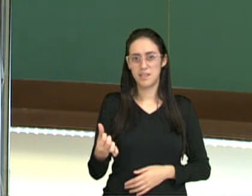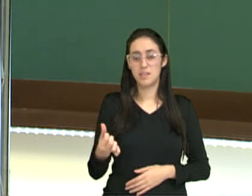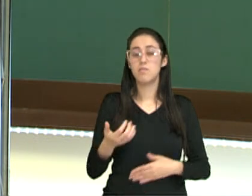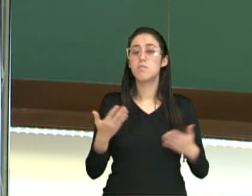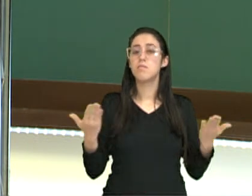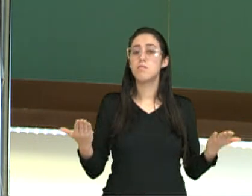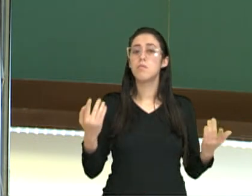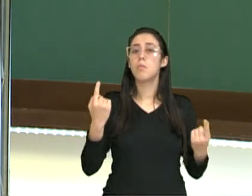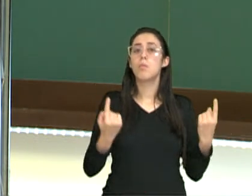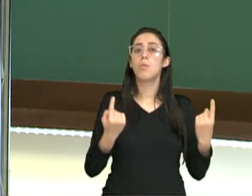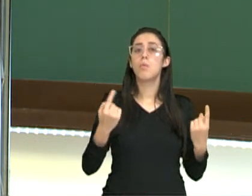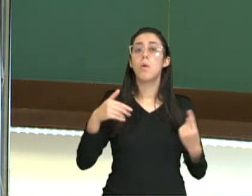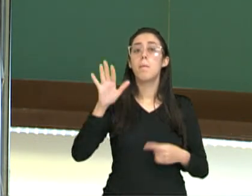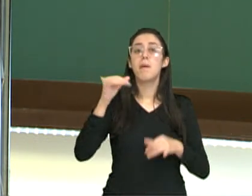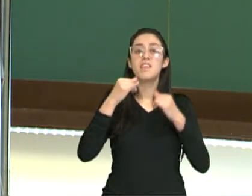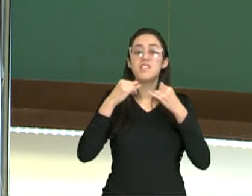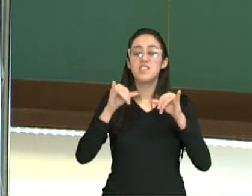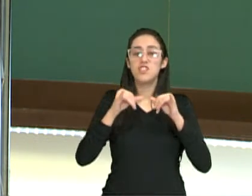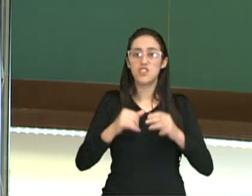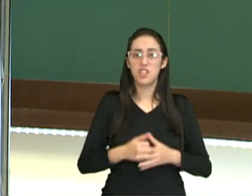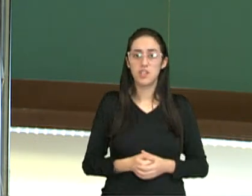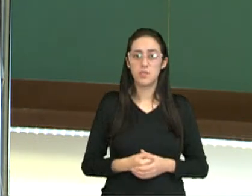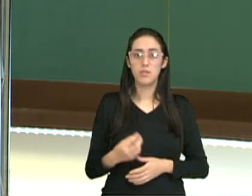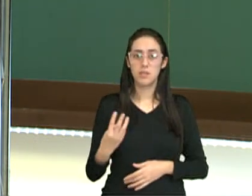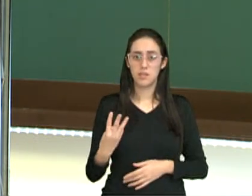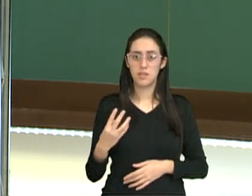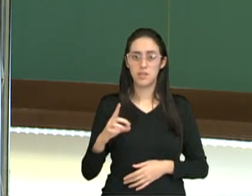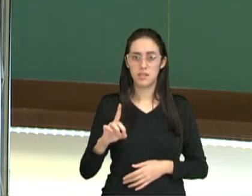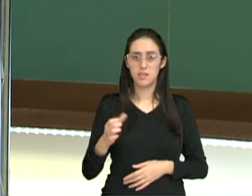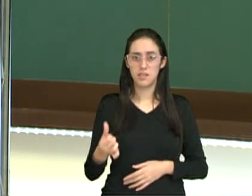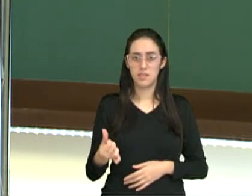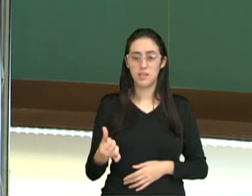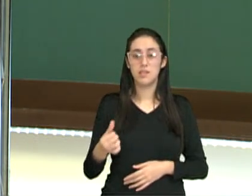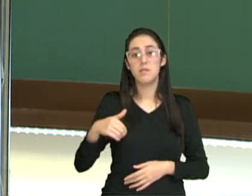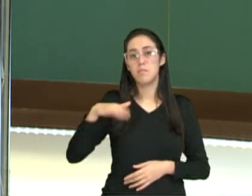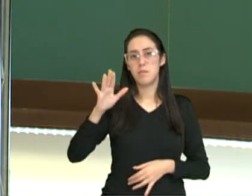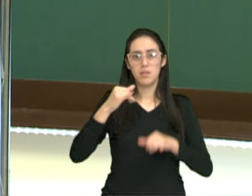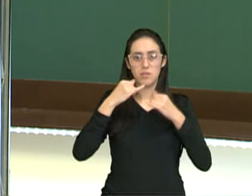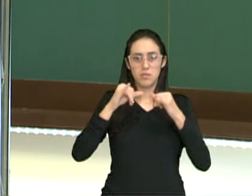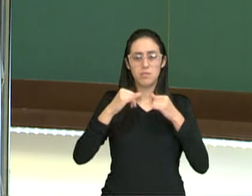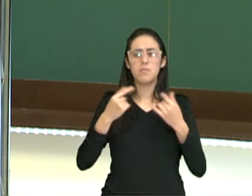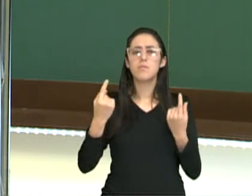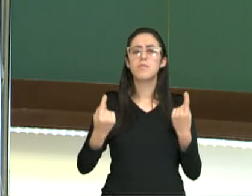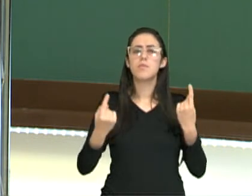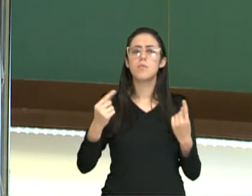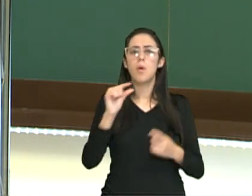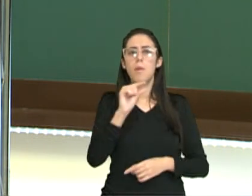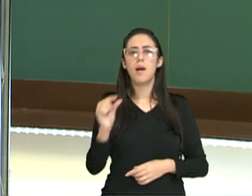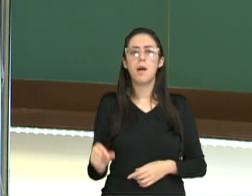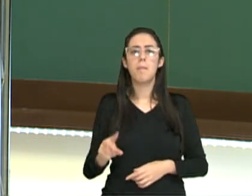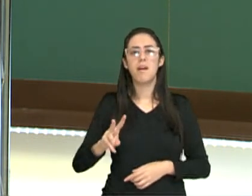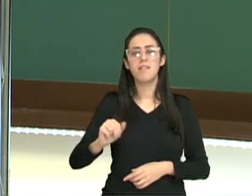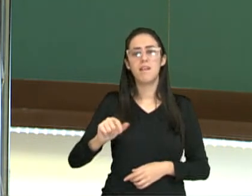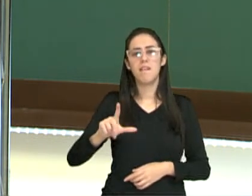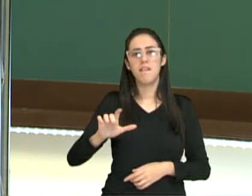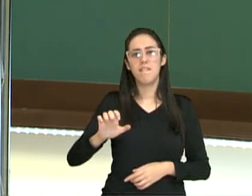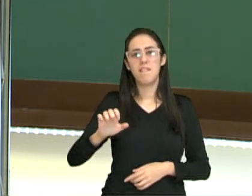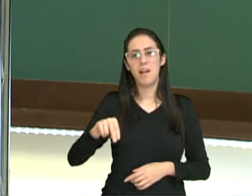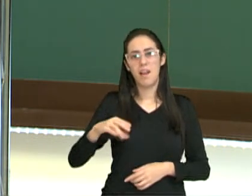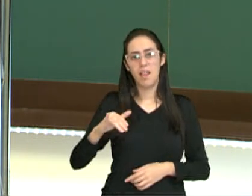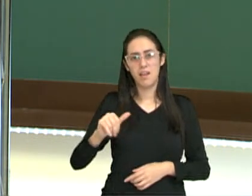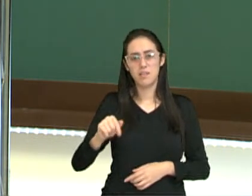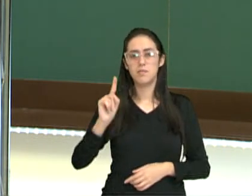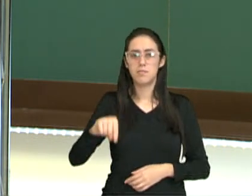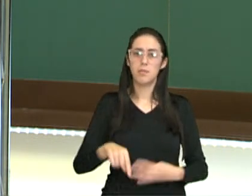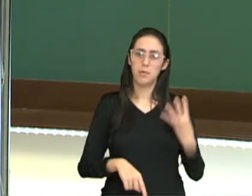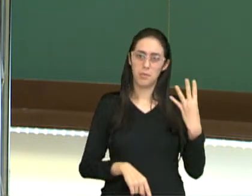subnível mais energético? O 3d6 é o mais energético. Mas qual que é a camada de valência? É a camada 4,